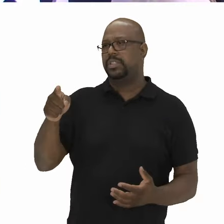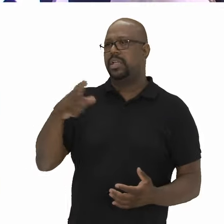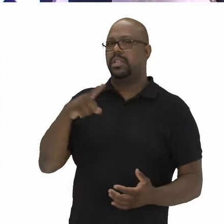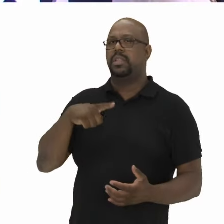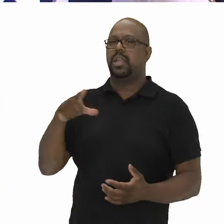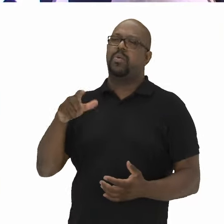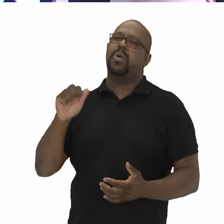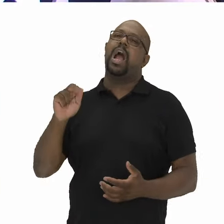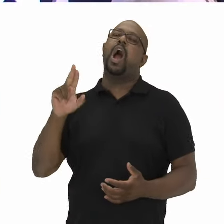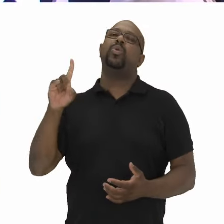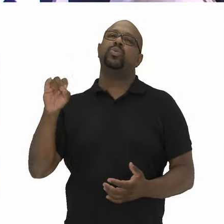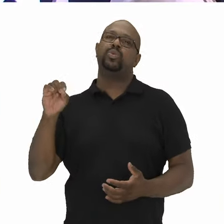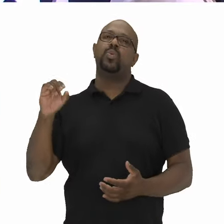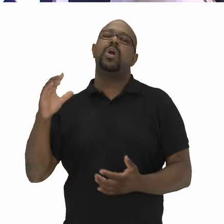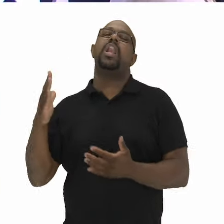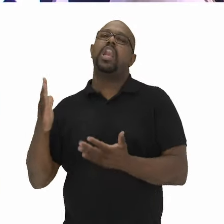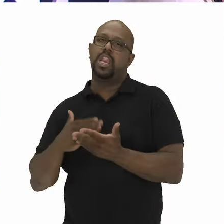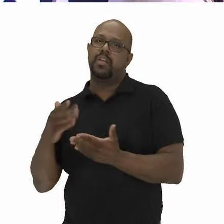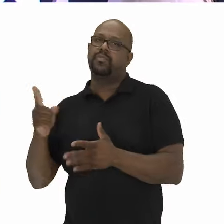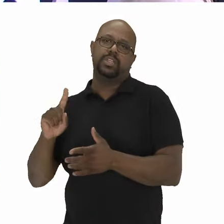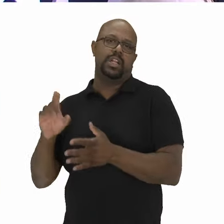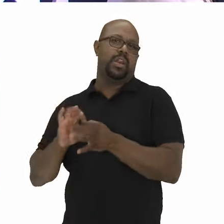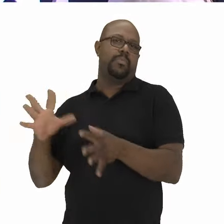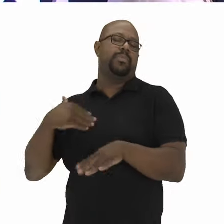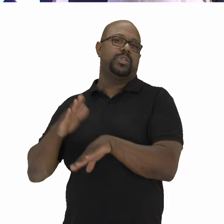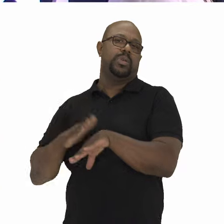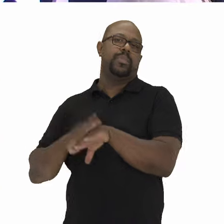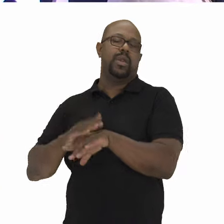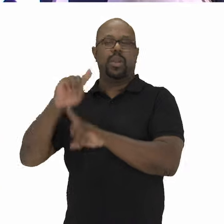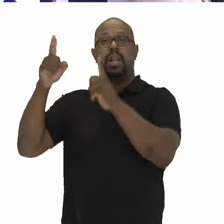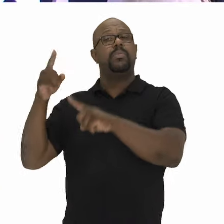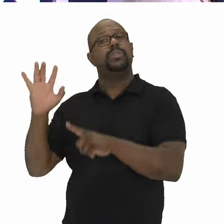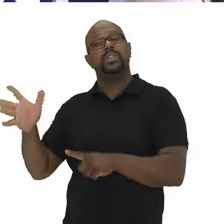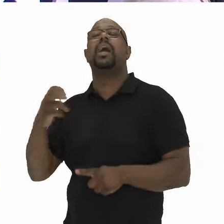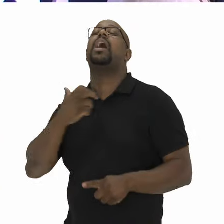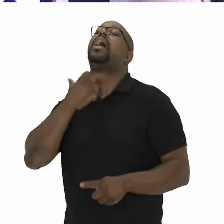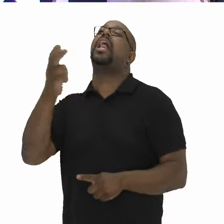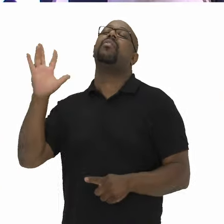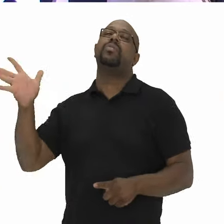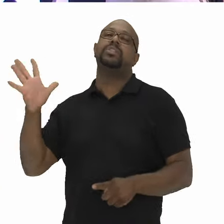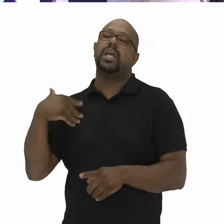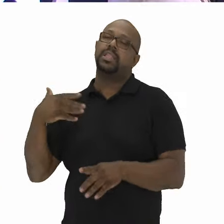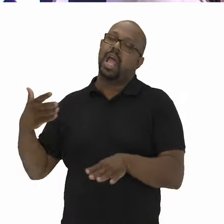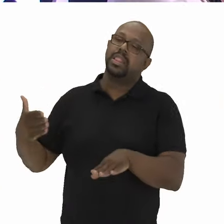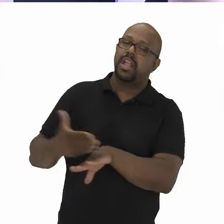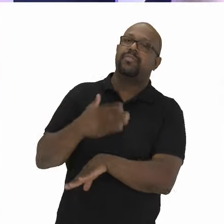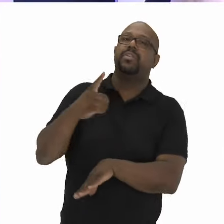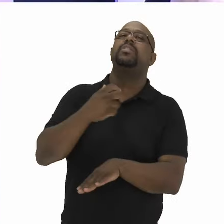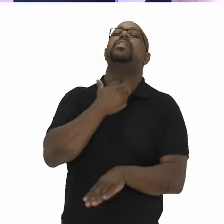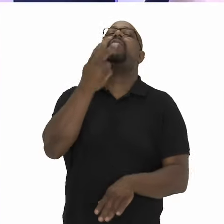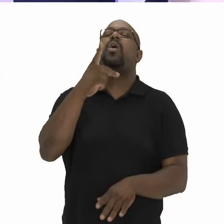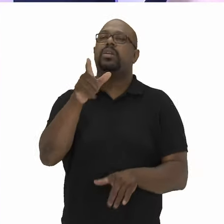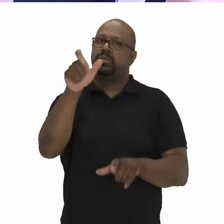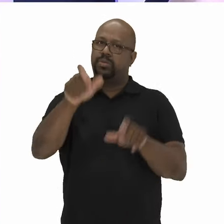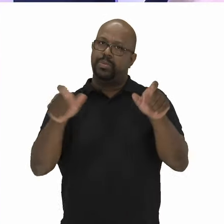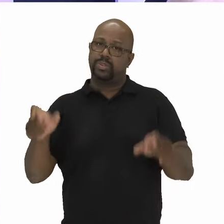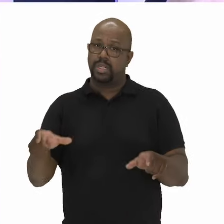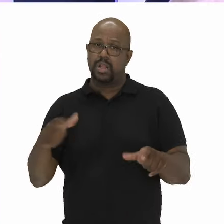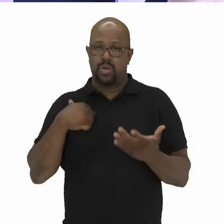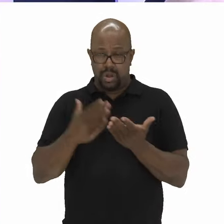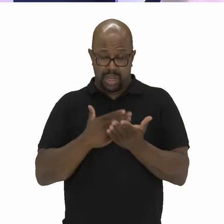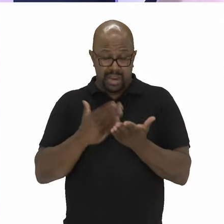exatamente quando você tem um audiolivro você não permite essa criação porque de alguma forma aquela voz já tá interferindo na voz do